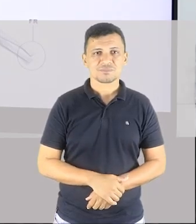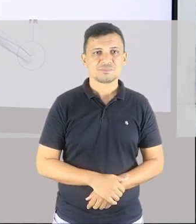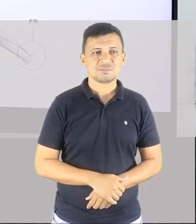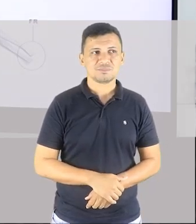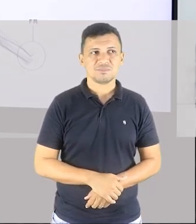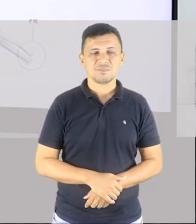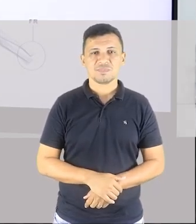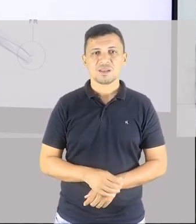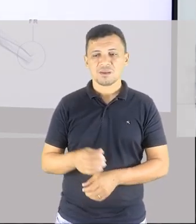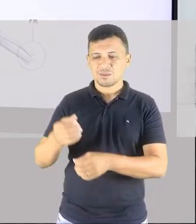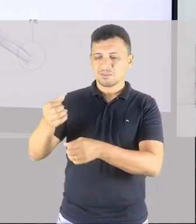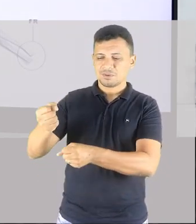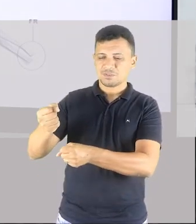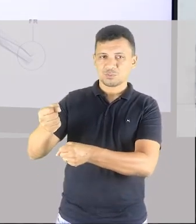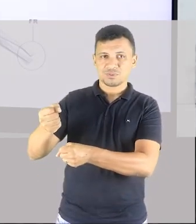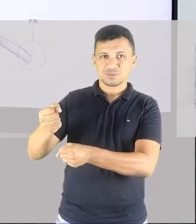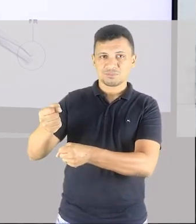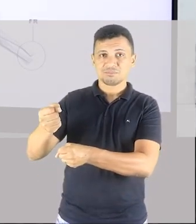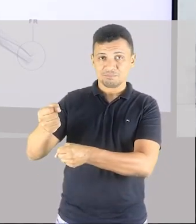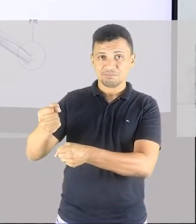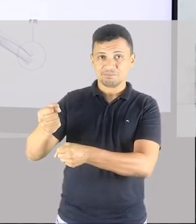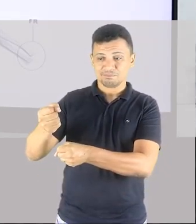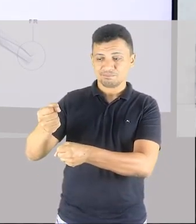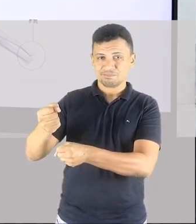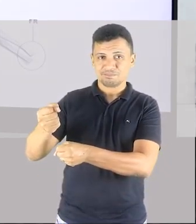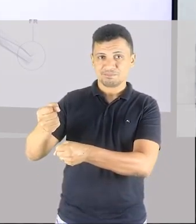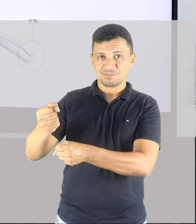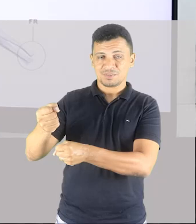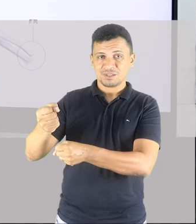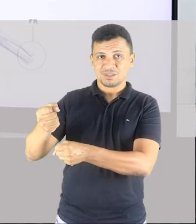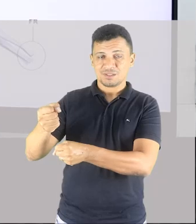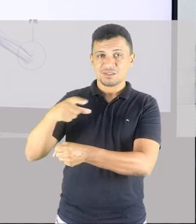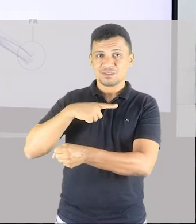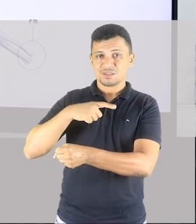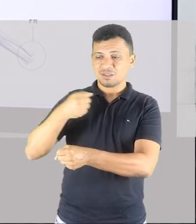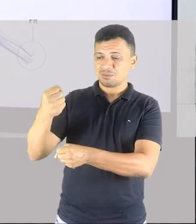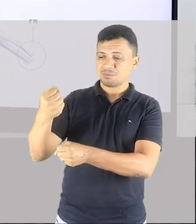Eu vou pegar o cabo de vassoura aqui, ó, segurar. Eu